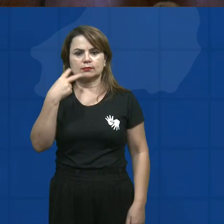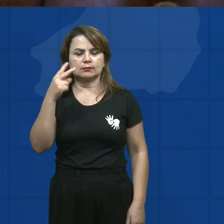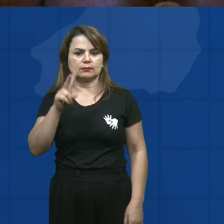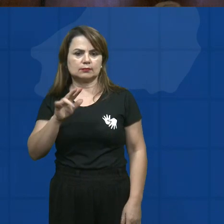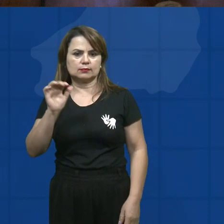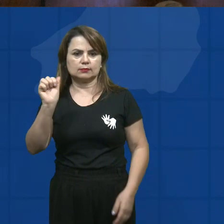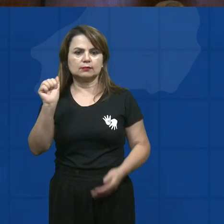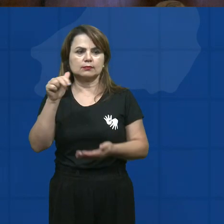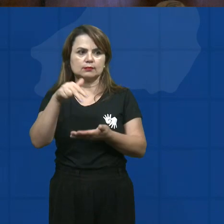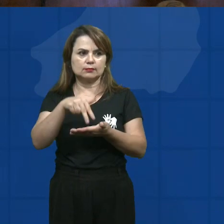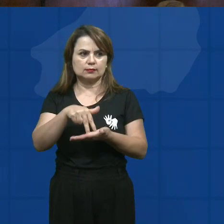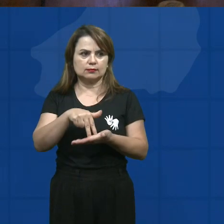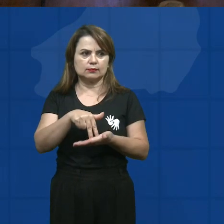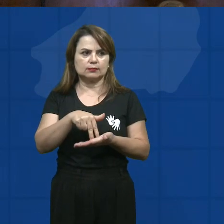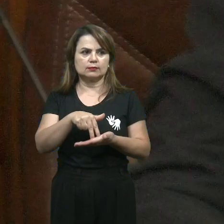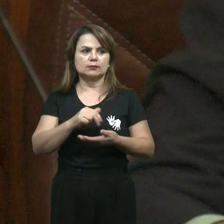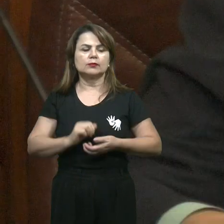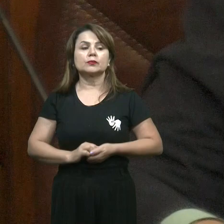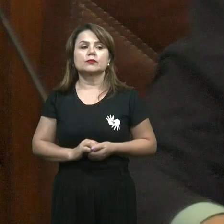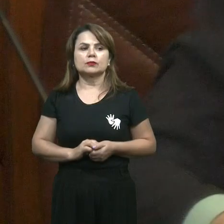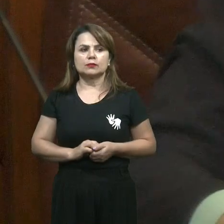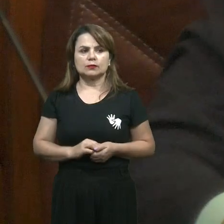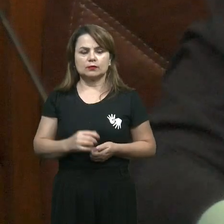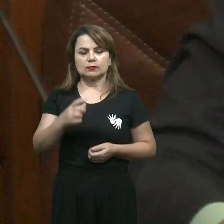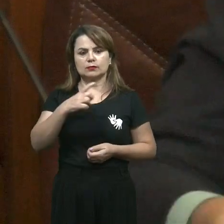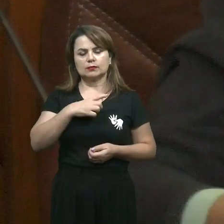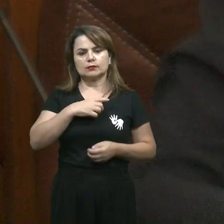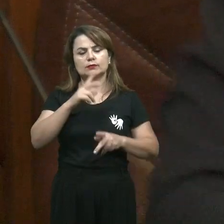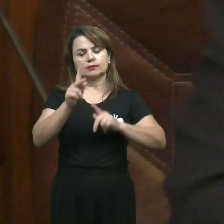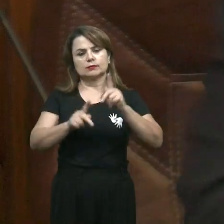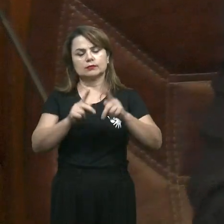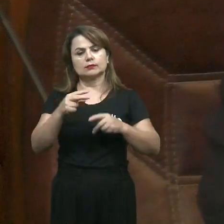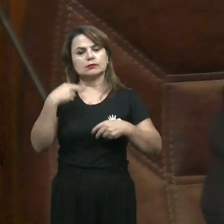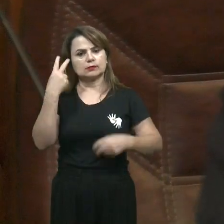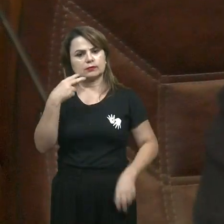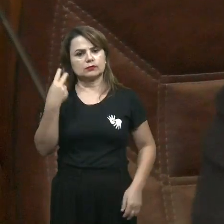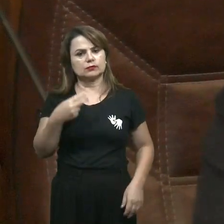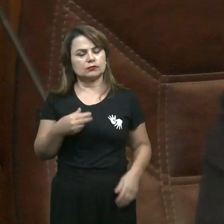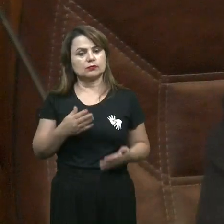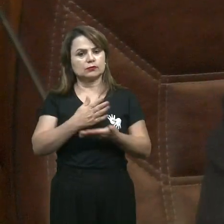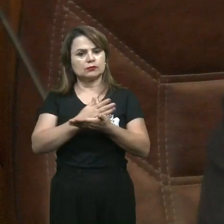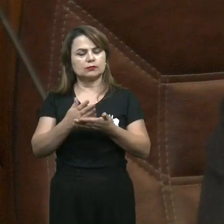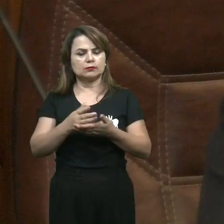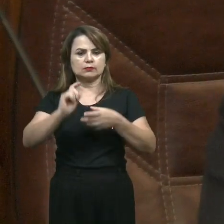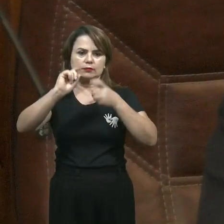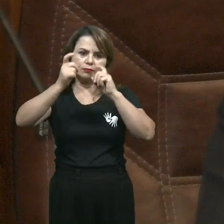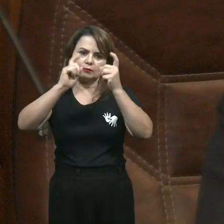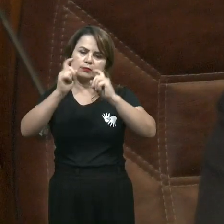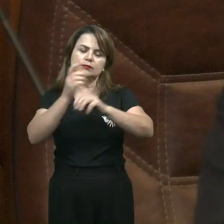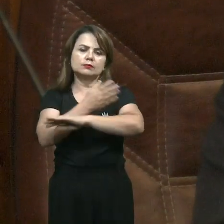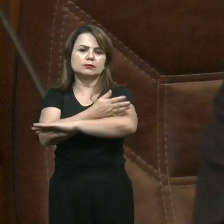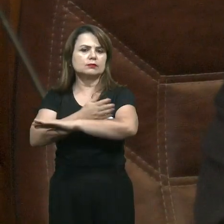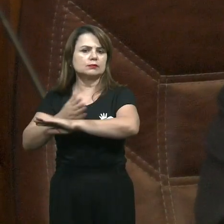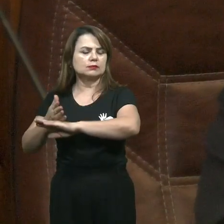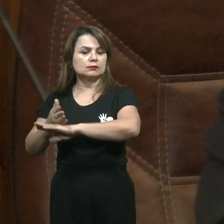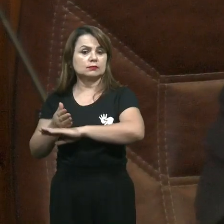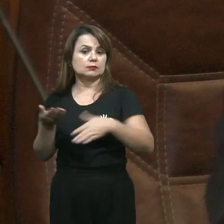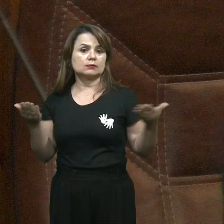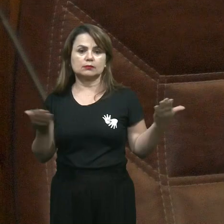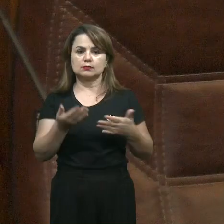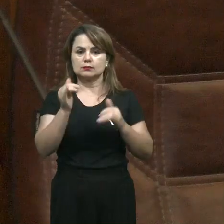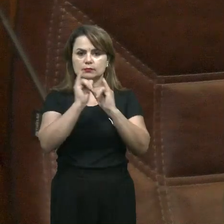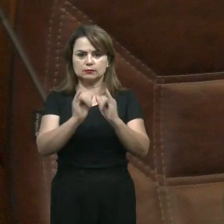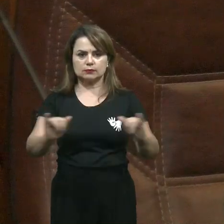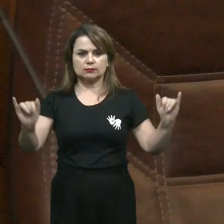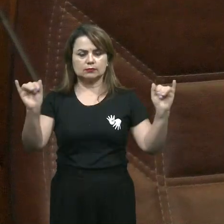Presente Havendo o número regimental, eu declaro aberto a presente sessão ordinária Nos termos regimentais anunciamos